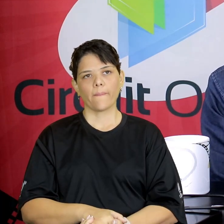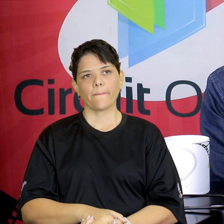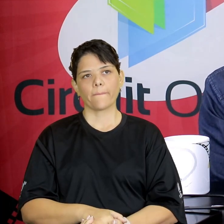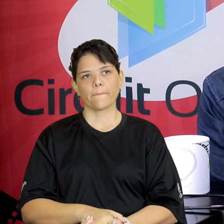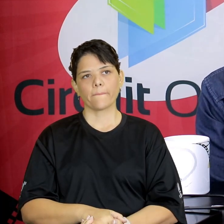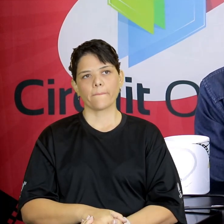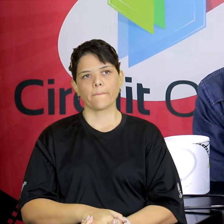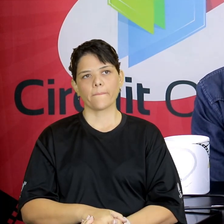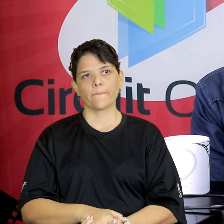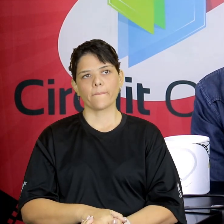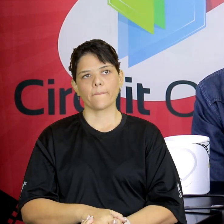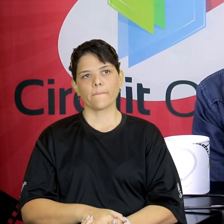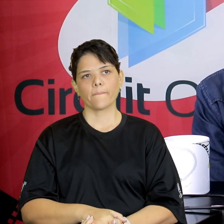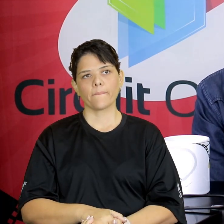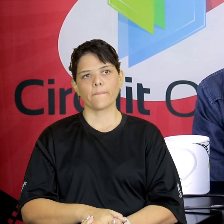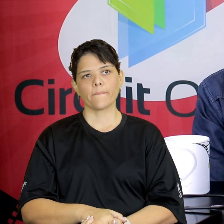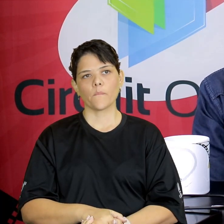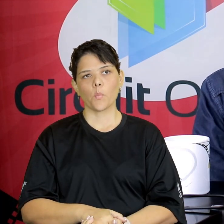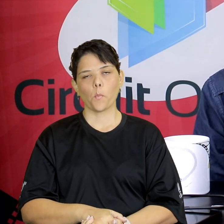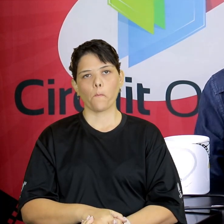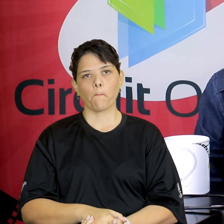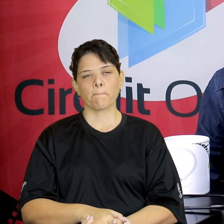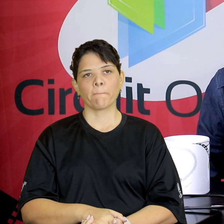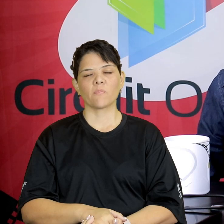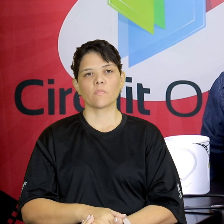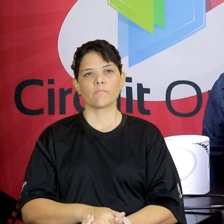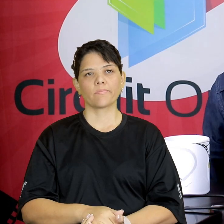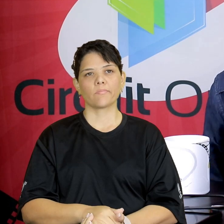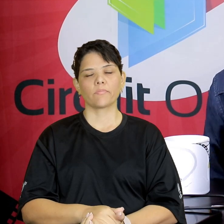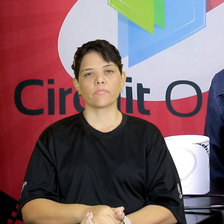Esses são os nossos deveres para amanhã.